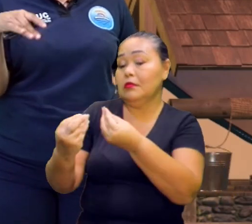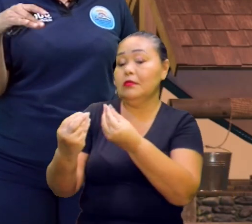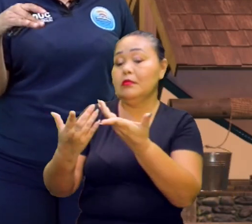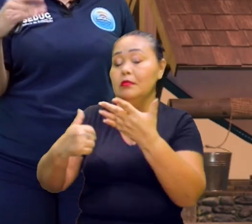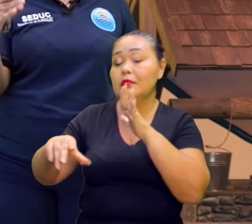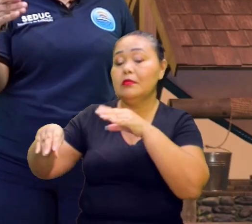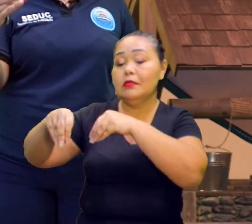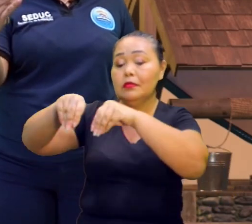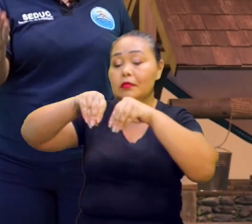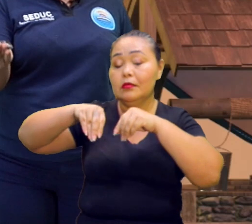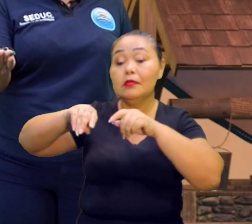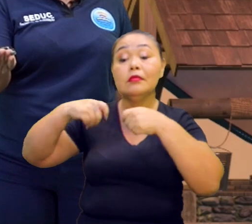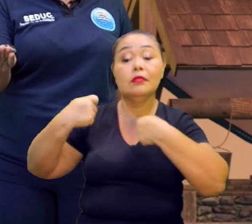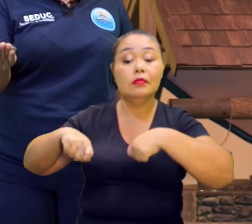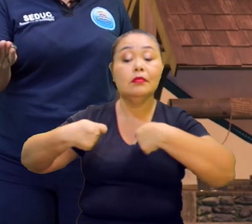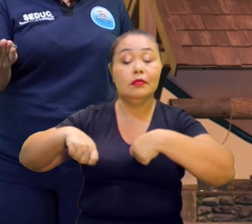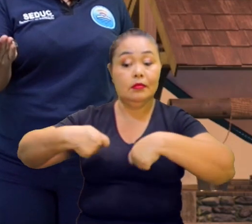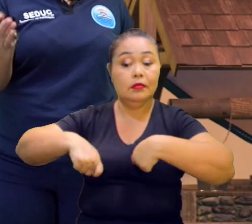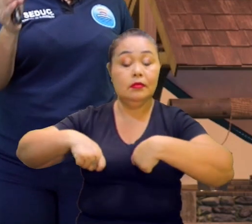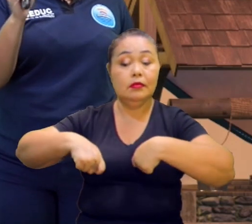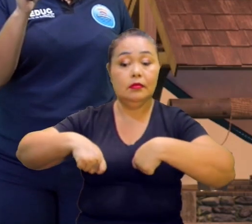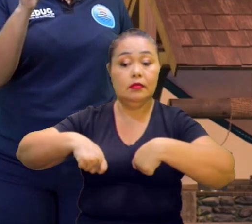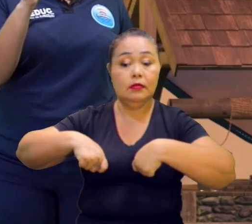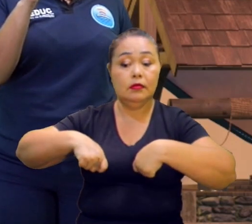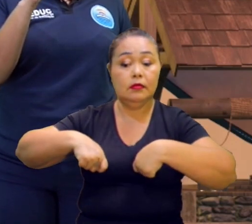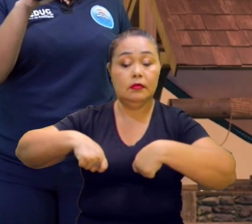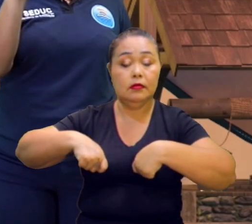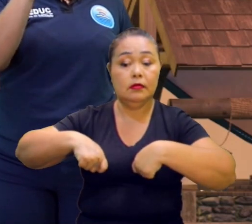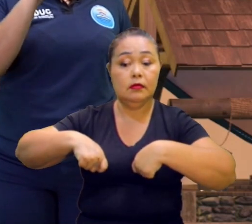legalização, precisar